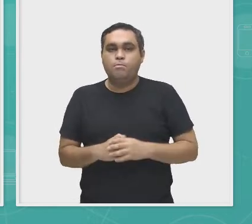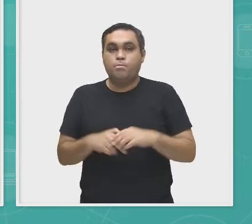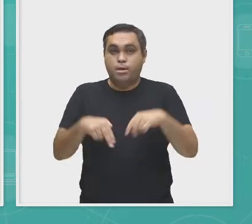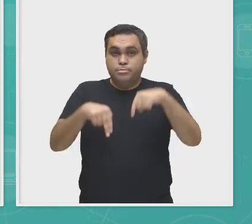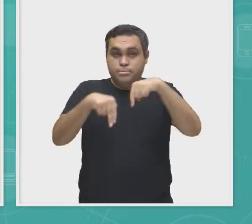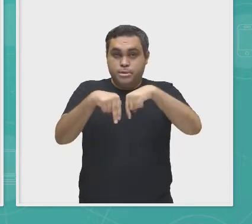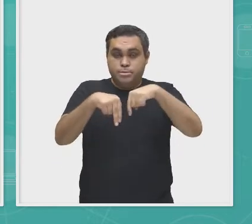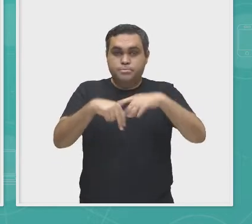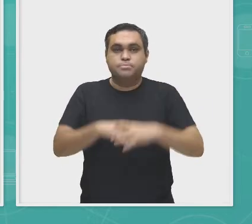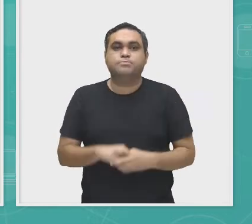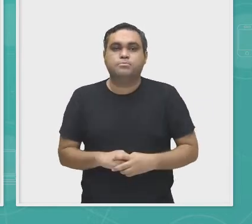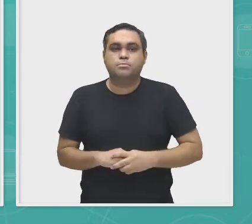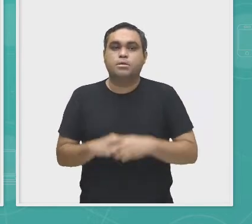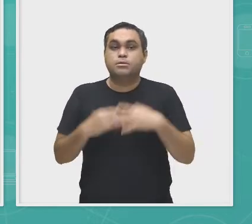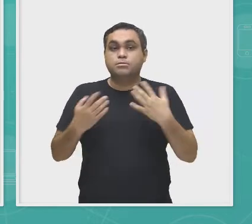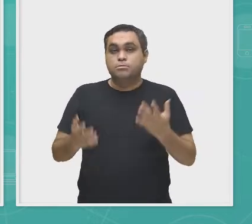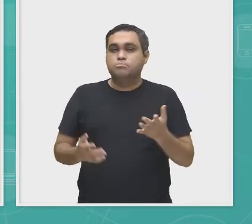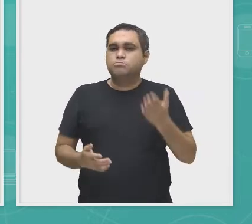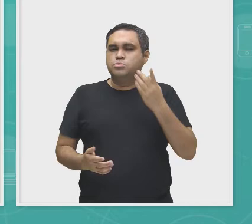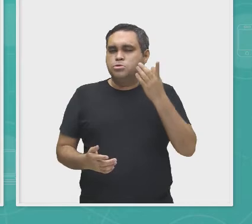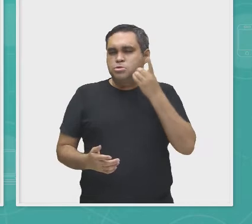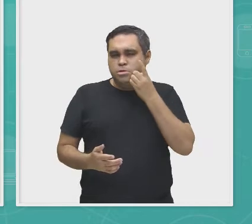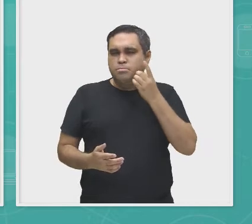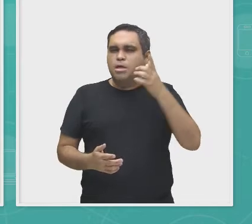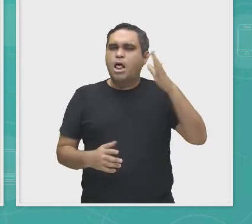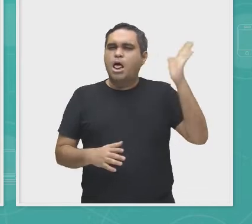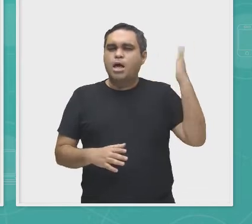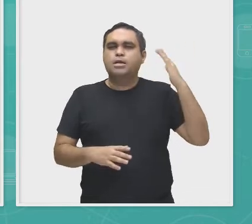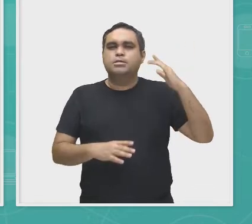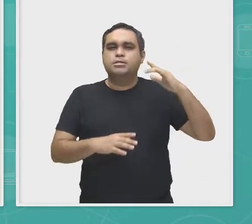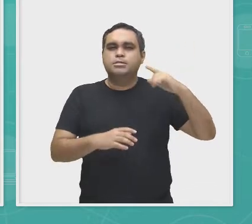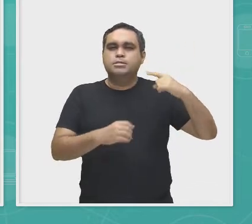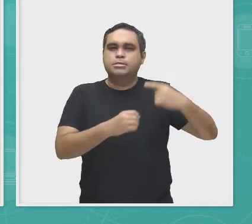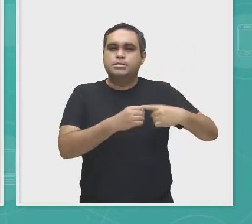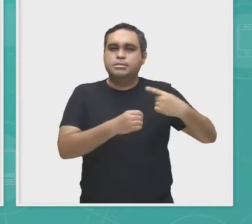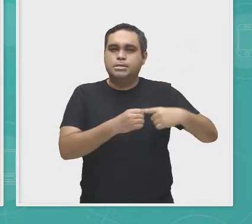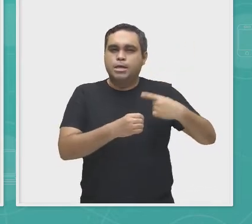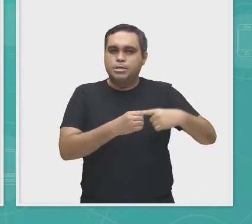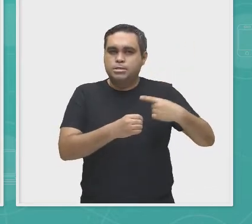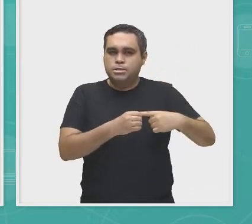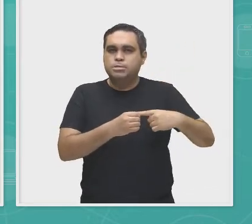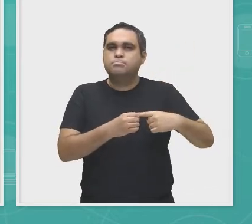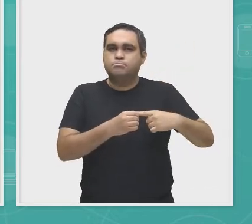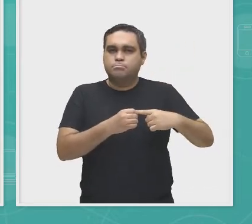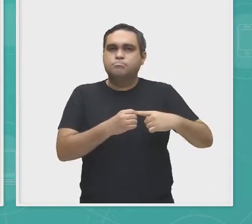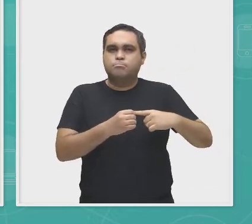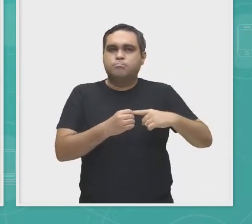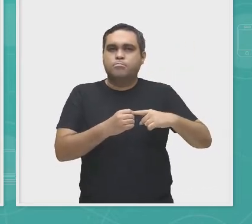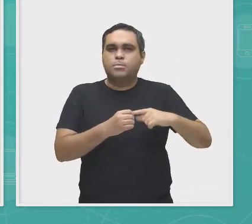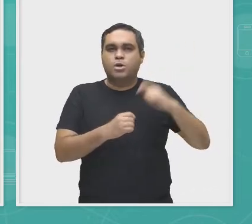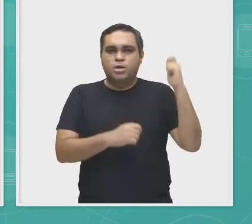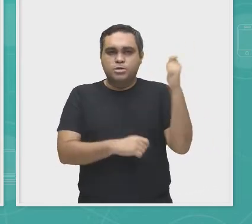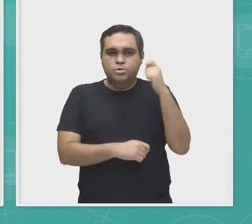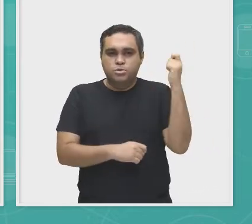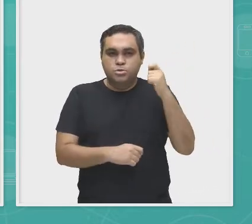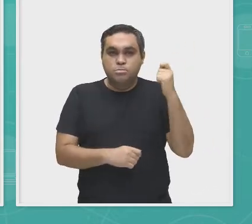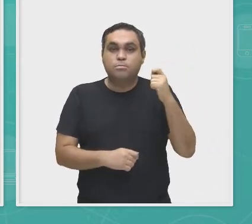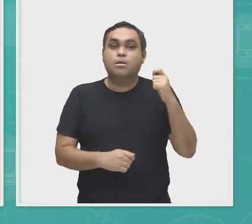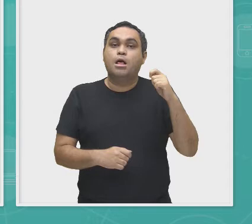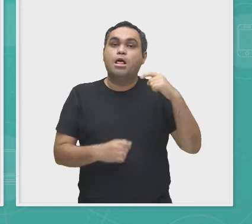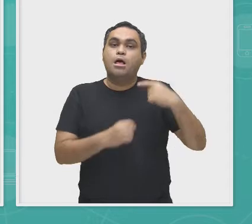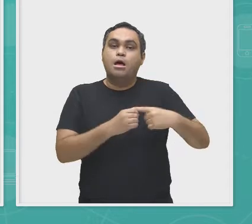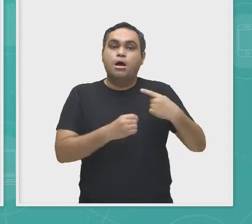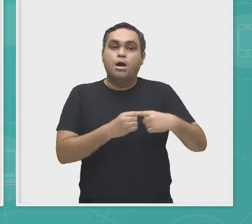Em certo dia, em uma cidade do Rio Grande do Sul, mais especificamente em Osório, terra natal do nosso querido professor Alexandre dos Santos